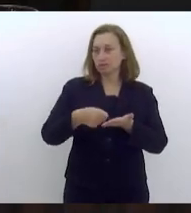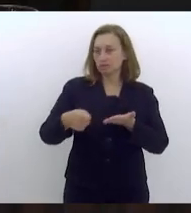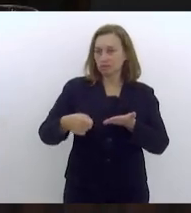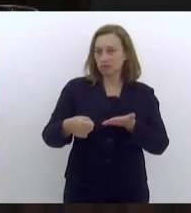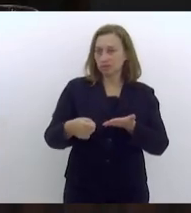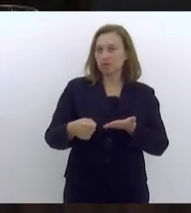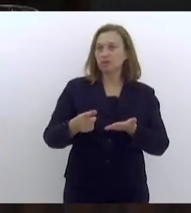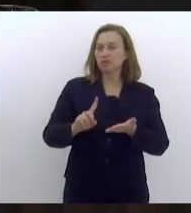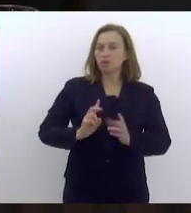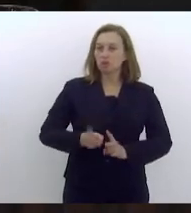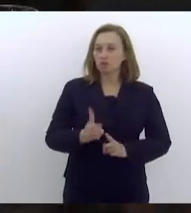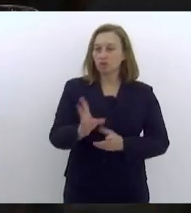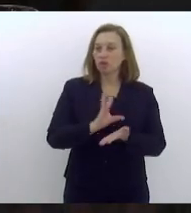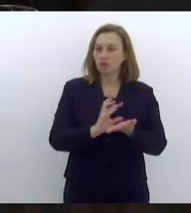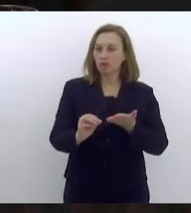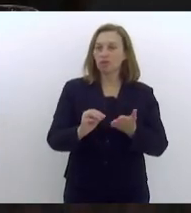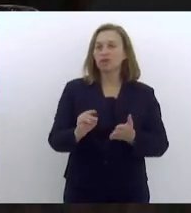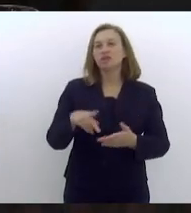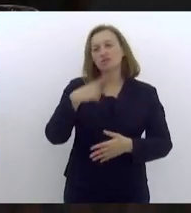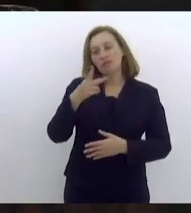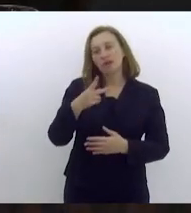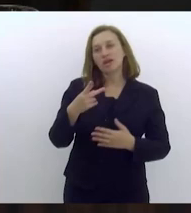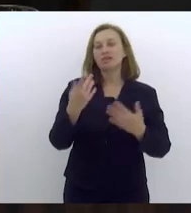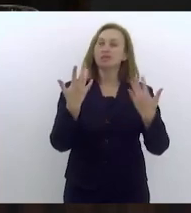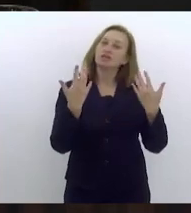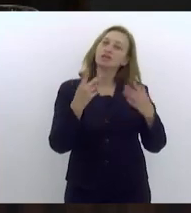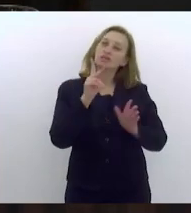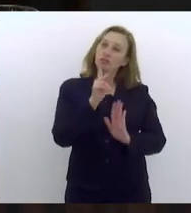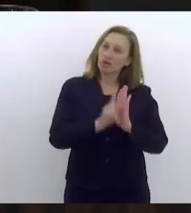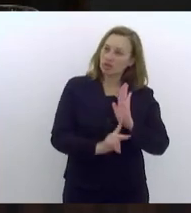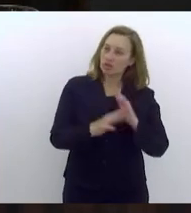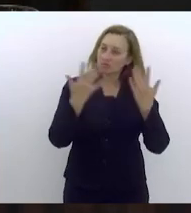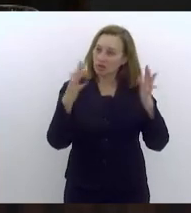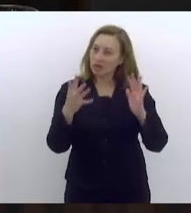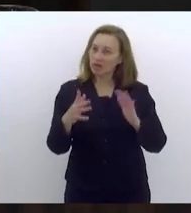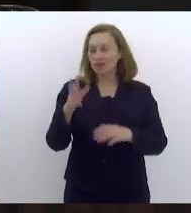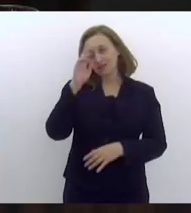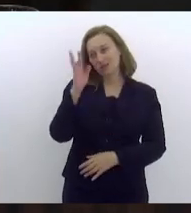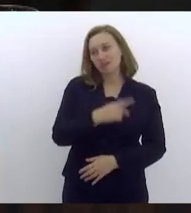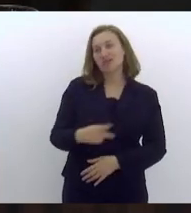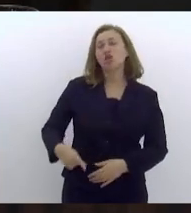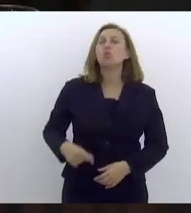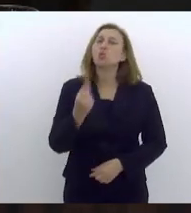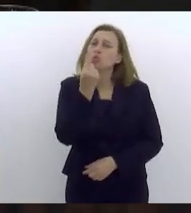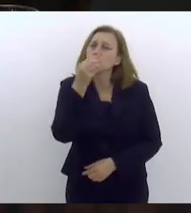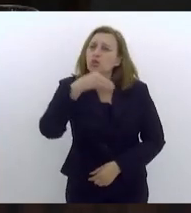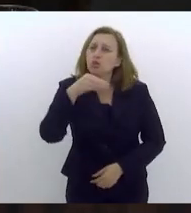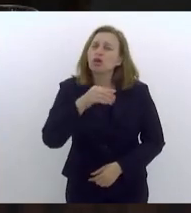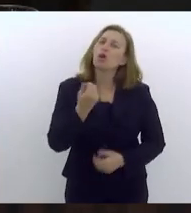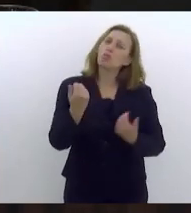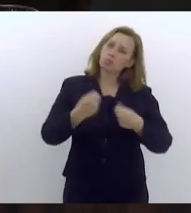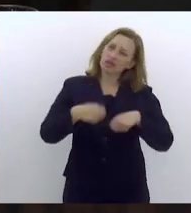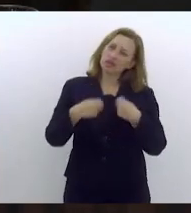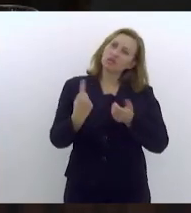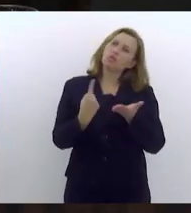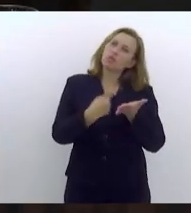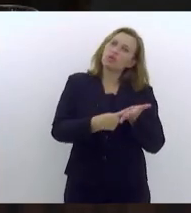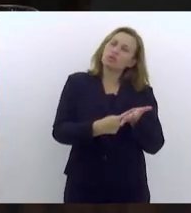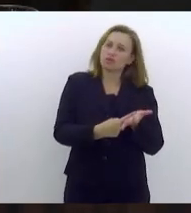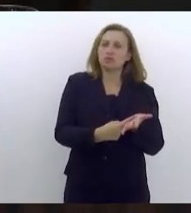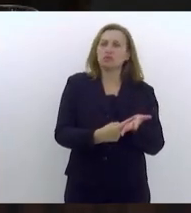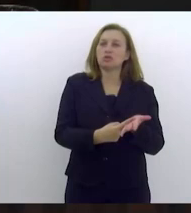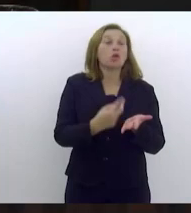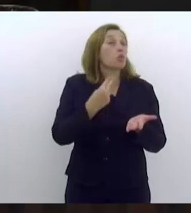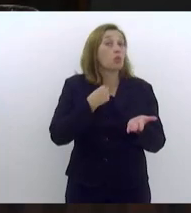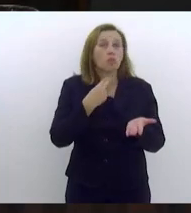tocar a pauta. Deixa a gente elogiar seu projeto, presidenta. Mas aí eu, um minutinho. Eu preciso, porque eu tenho um compromisso daqui a pouquinho que eu não